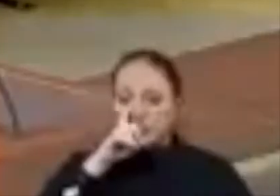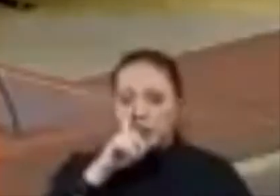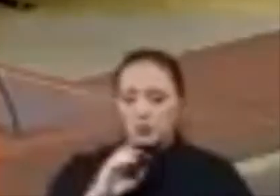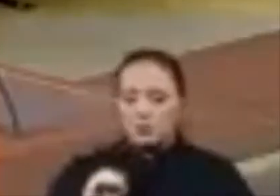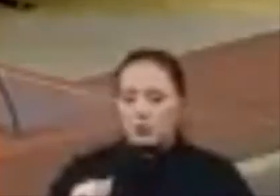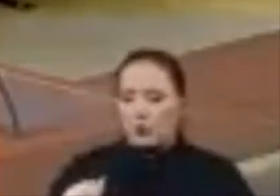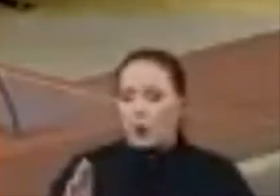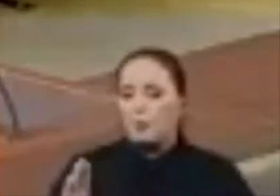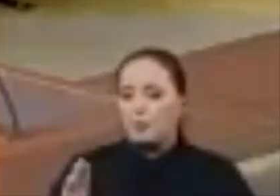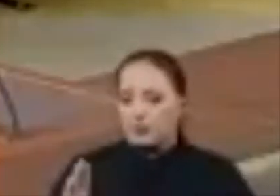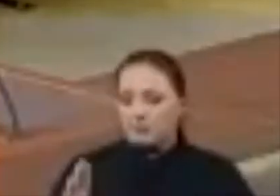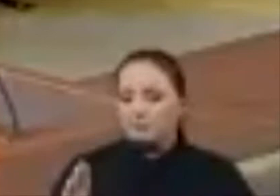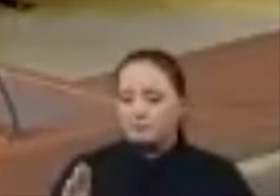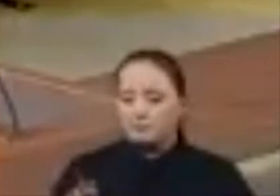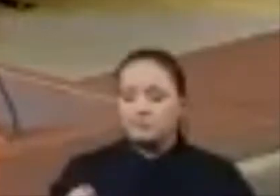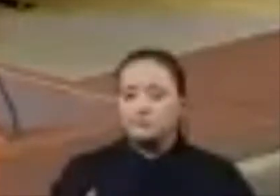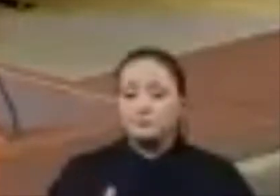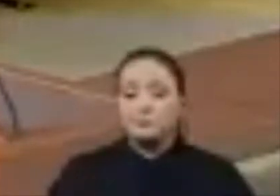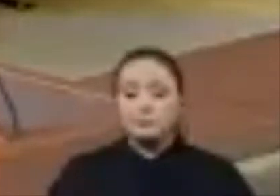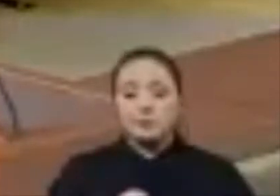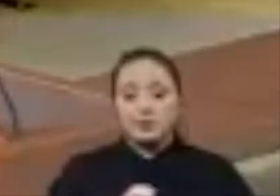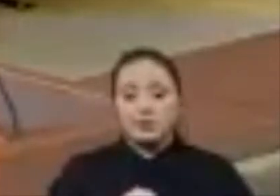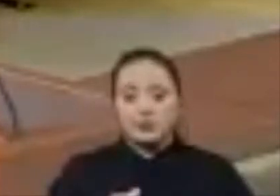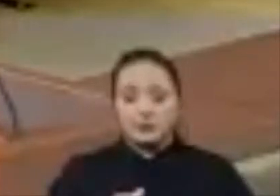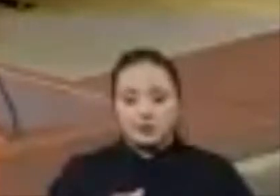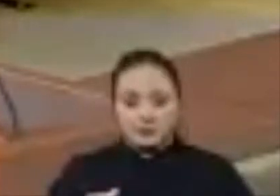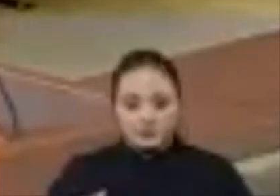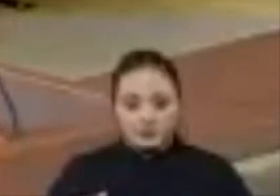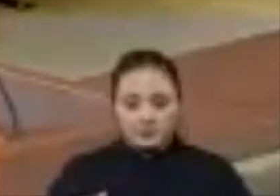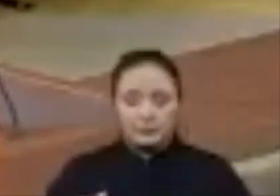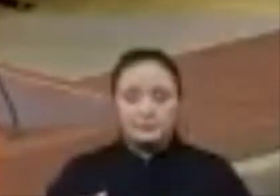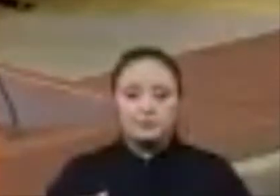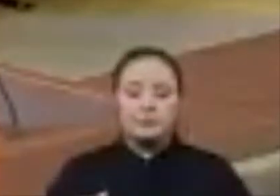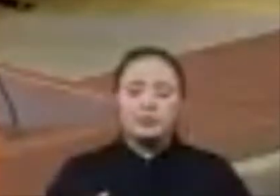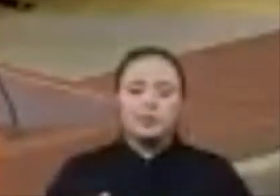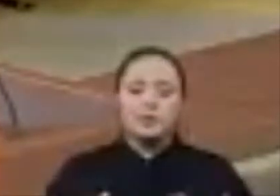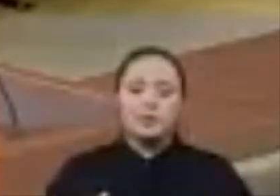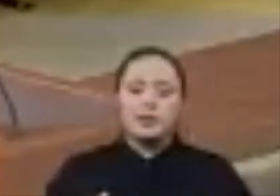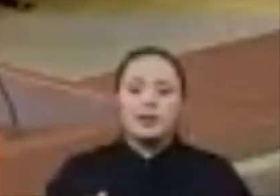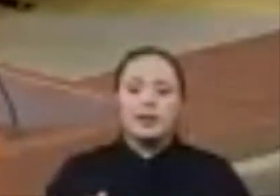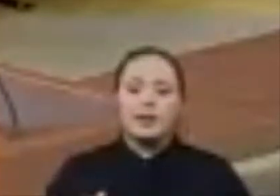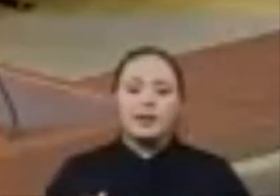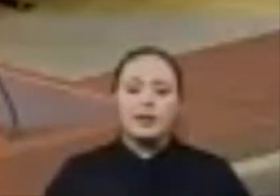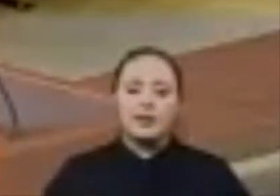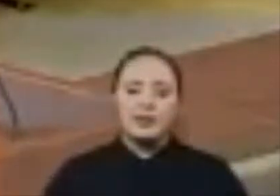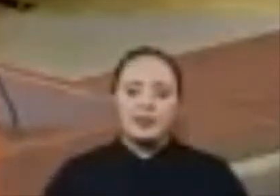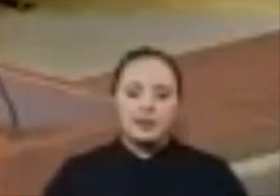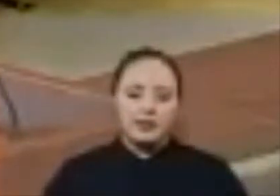fortalecida. As caixas de assistência, ministro Barroso,